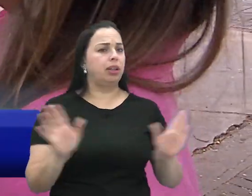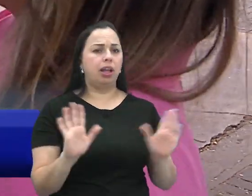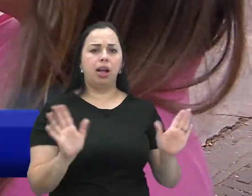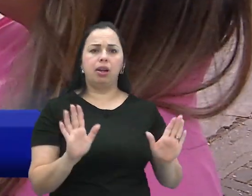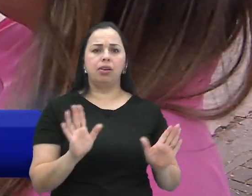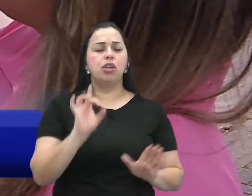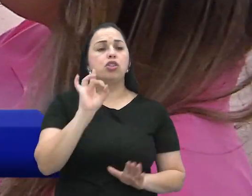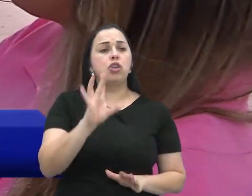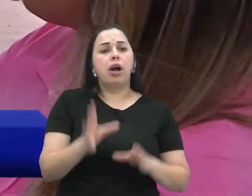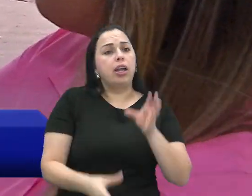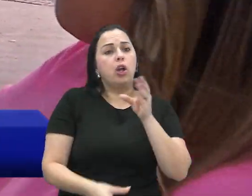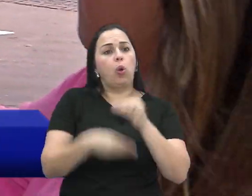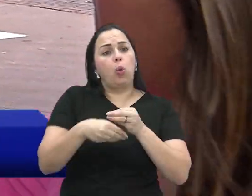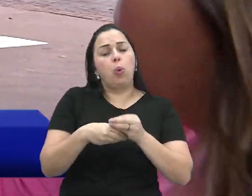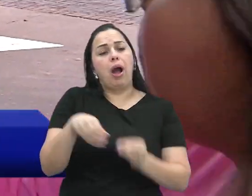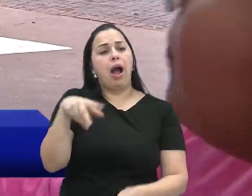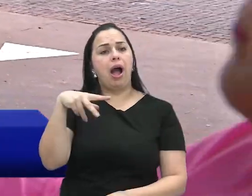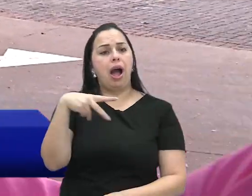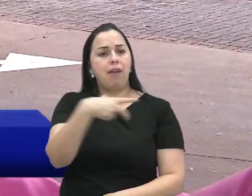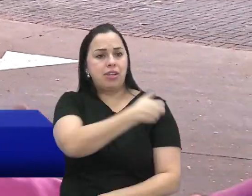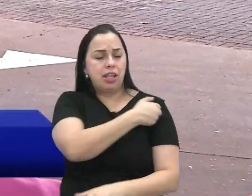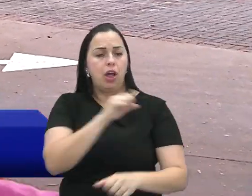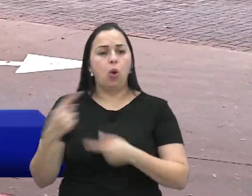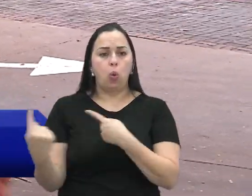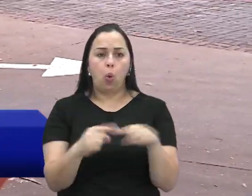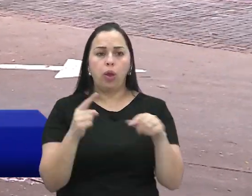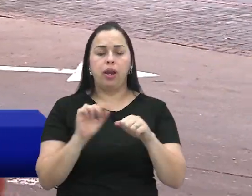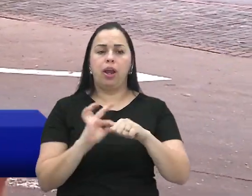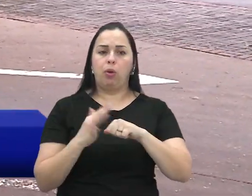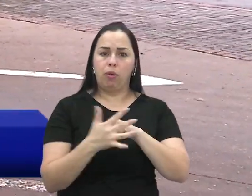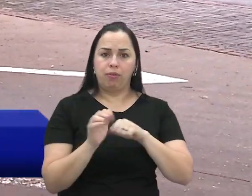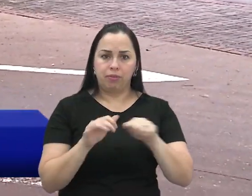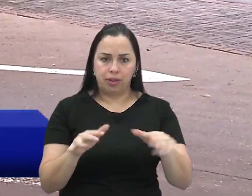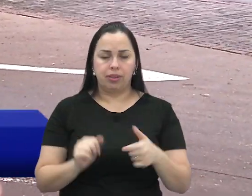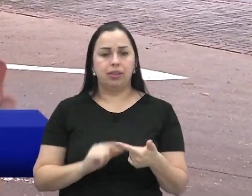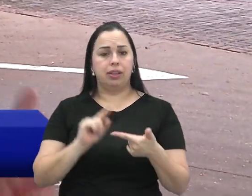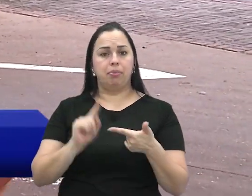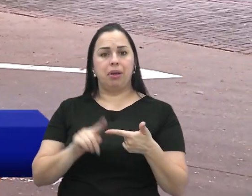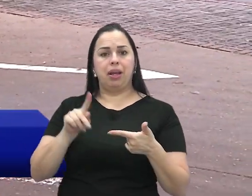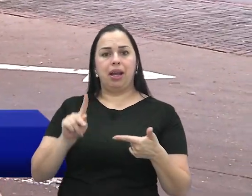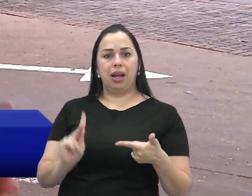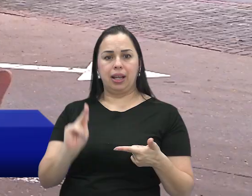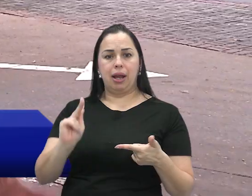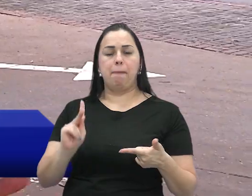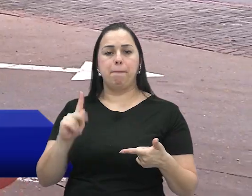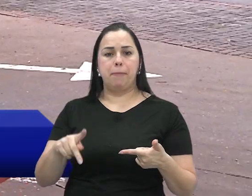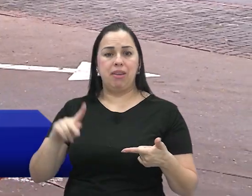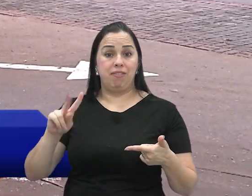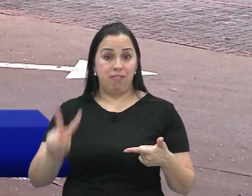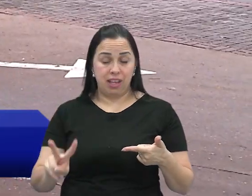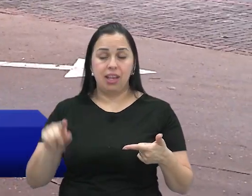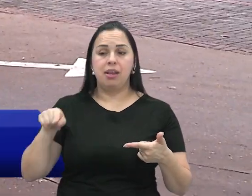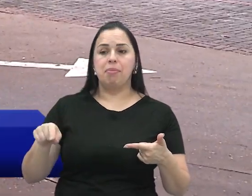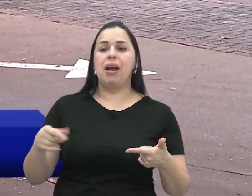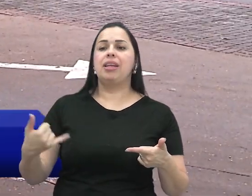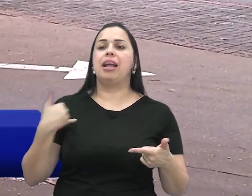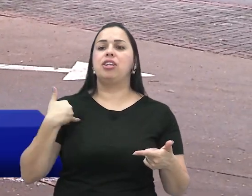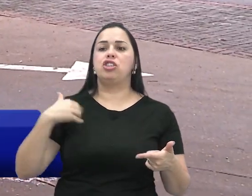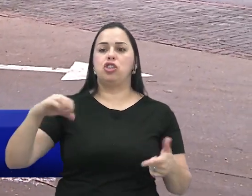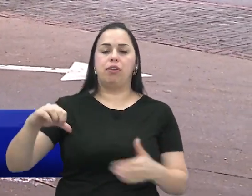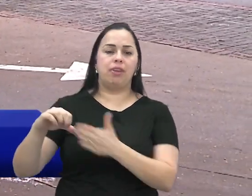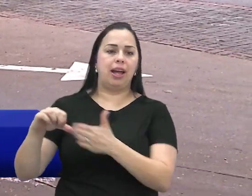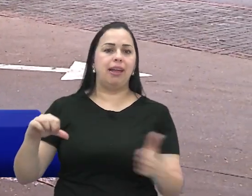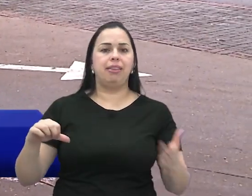aplicação? Não, só houve a questão da Covid. A gente está ofertando HPV de 9 a 14